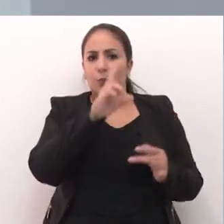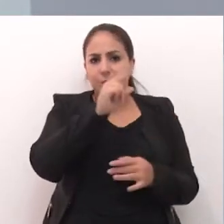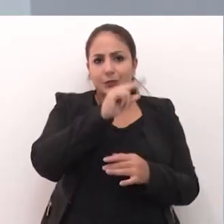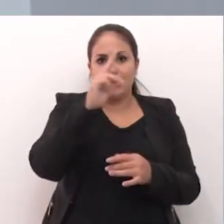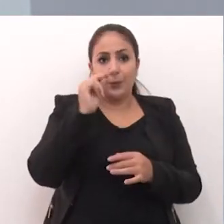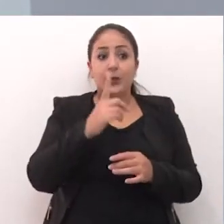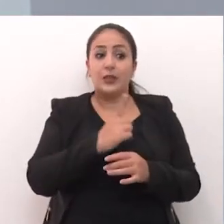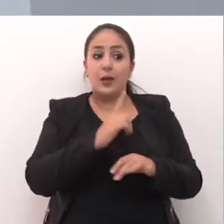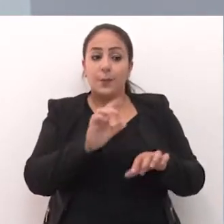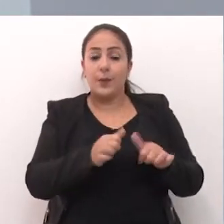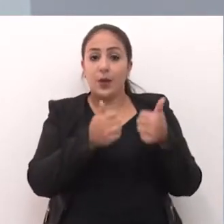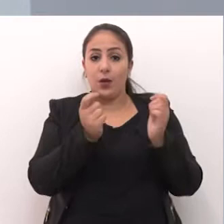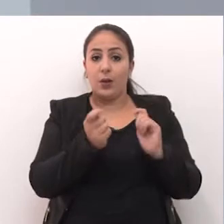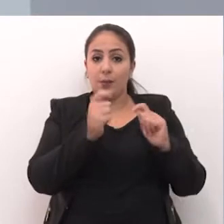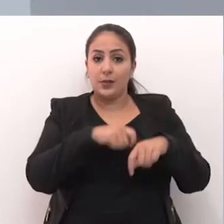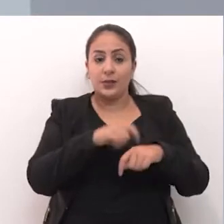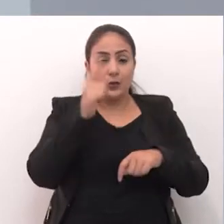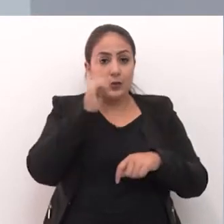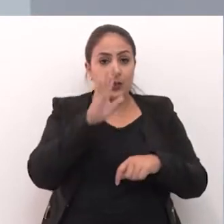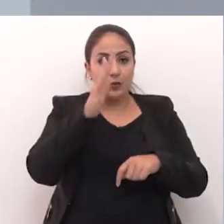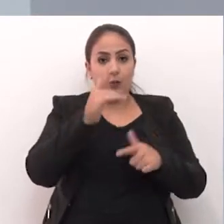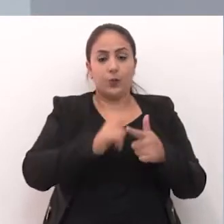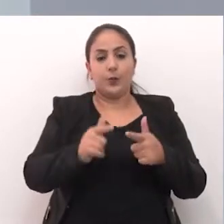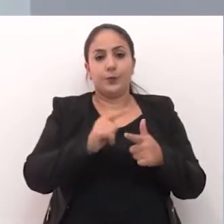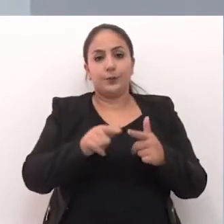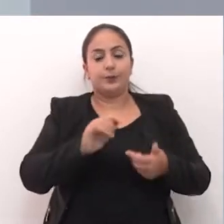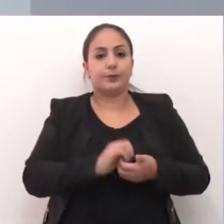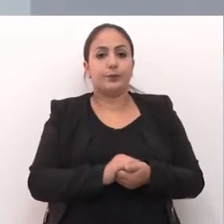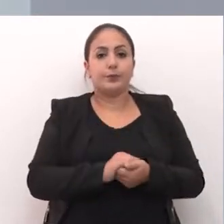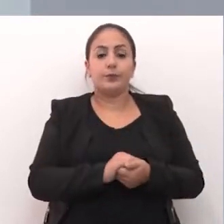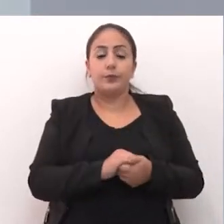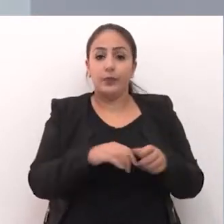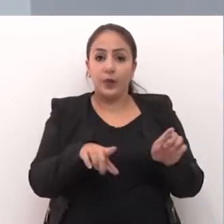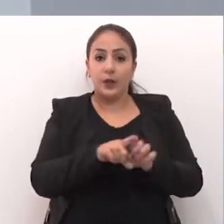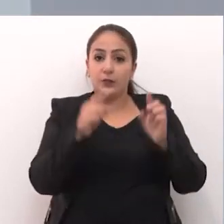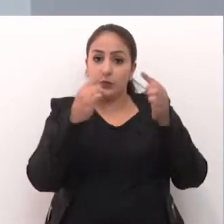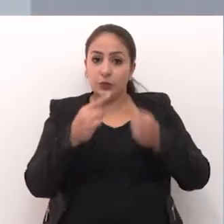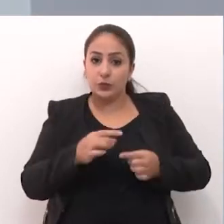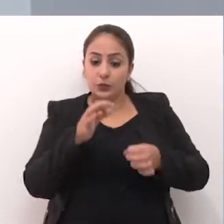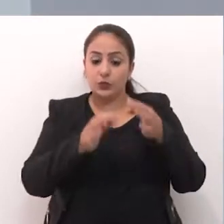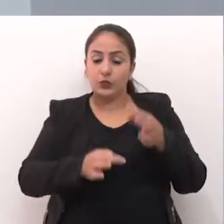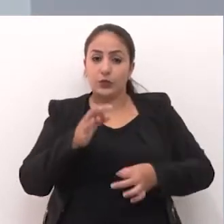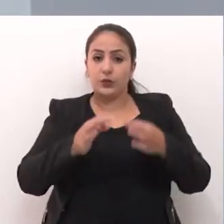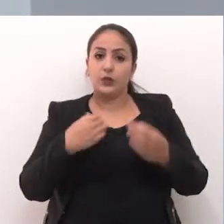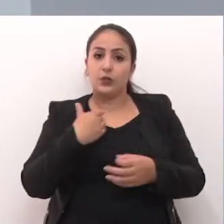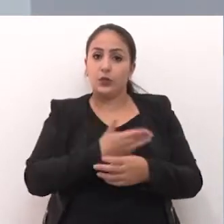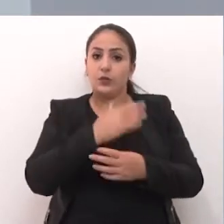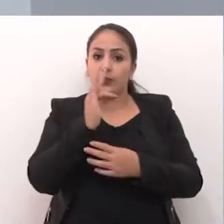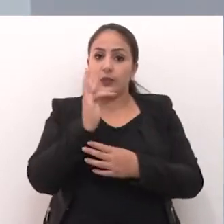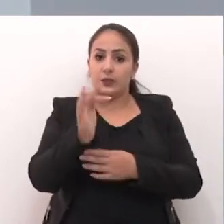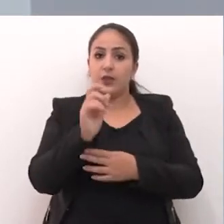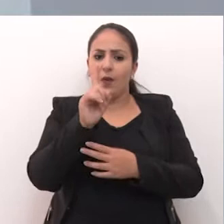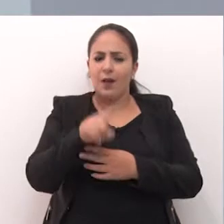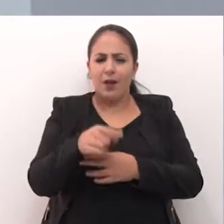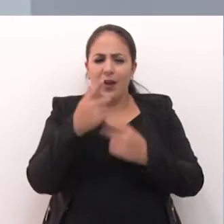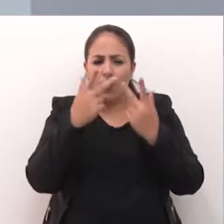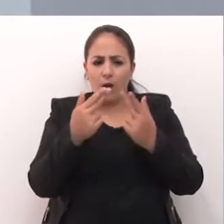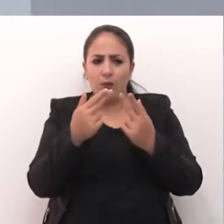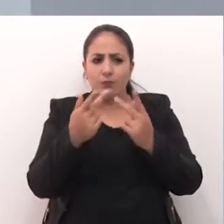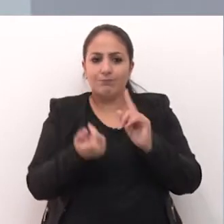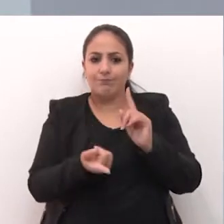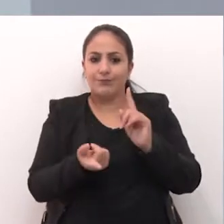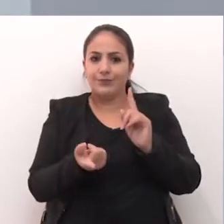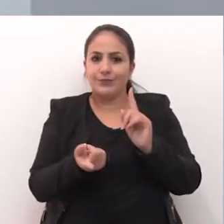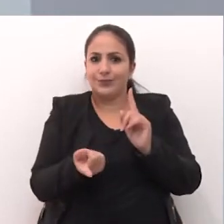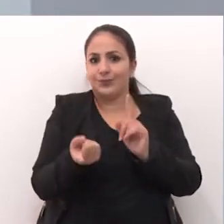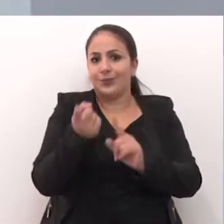teriam melhores condições de resolverem esses problemas. Todavia, pela estrutura jurídica da nossa federação, ela é totalmente virada dos